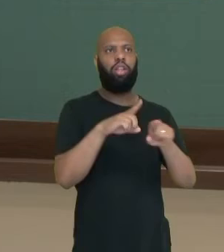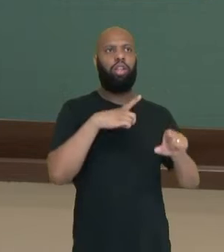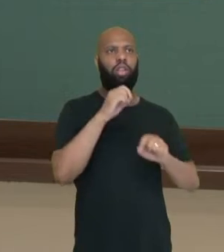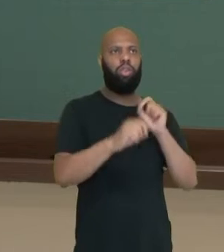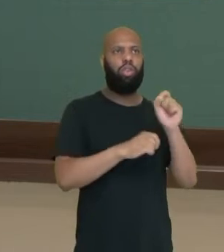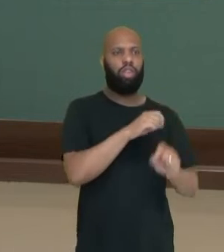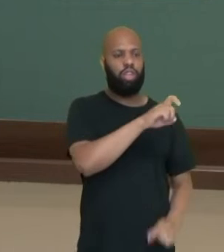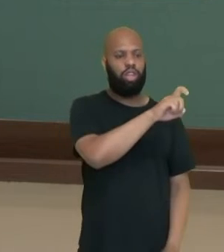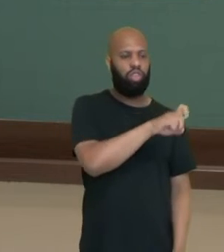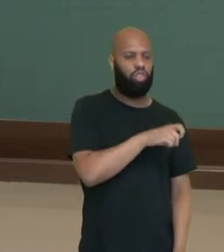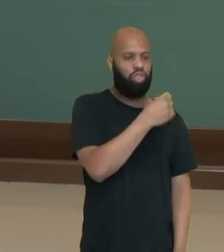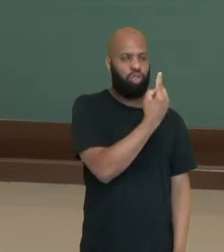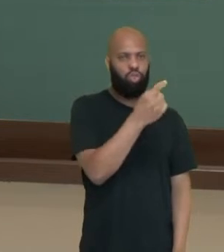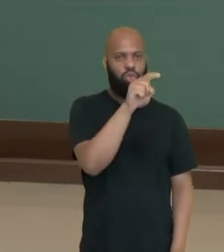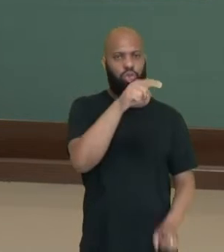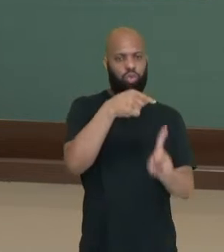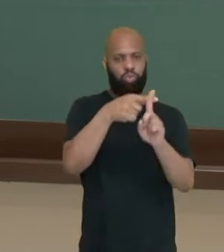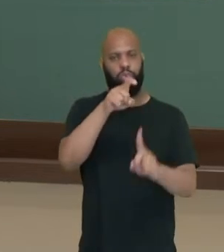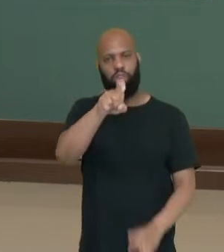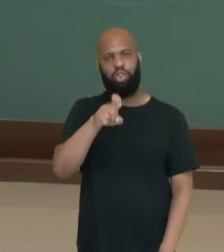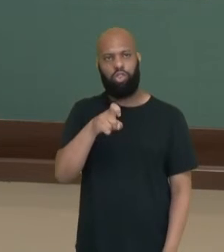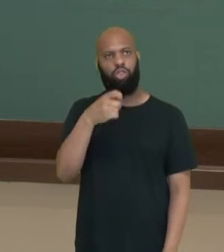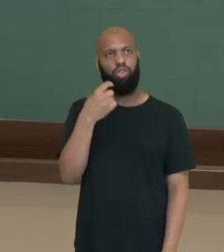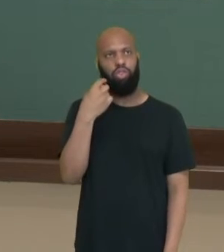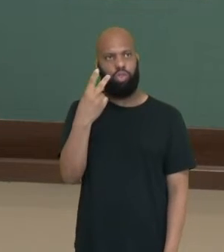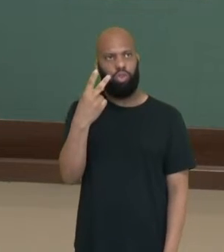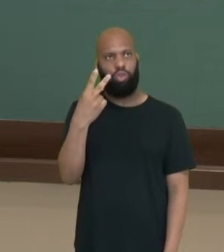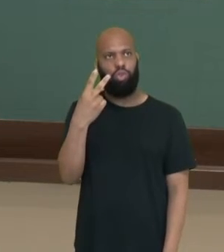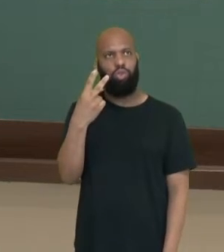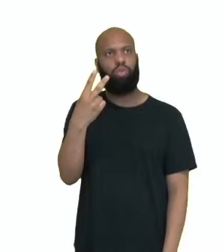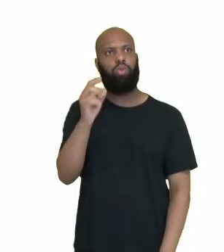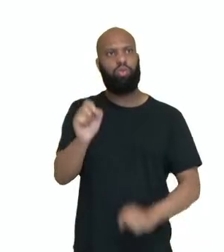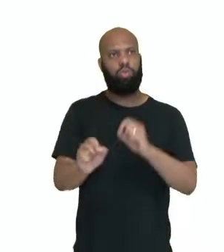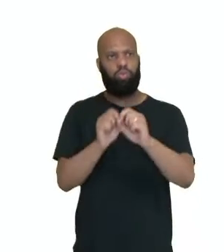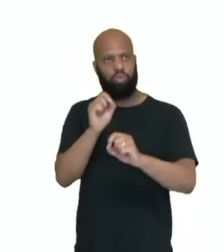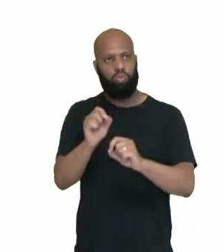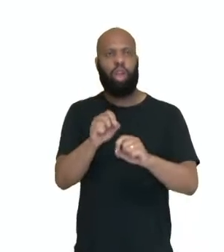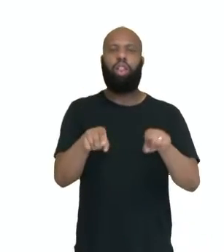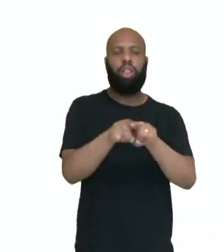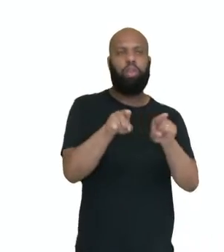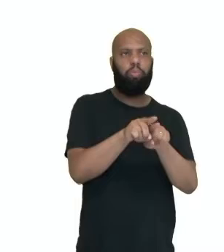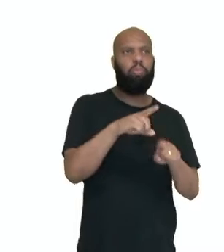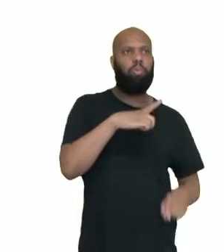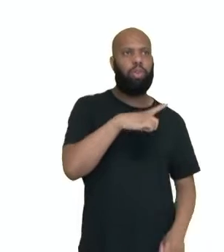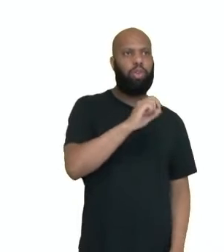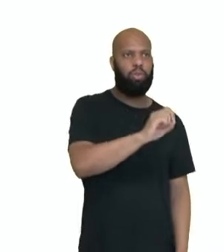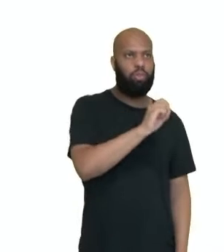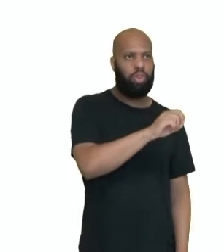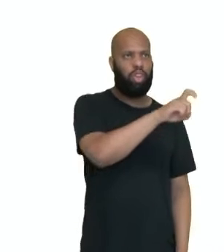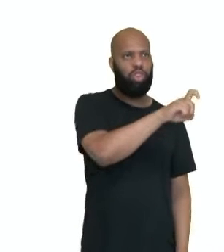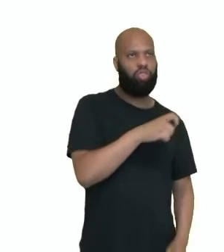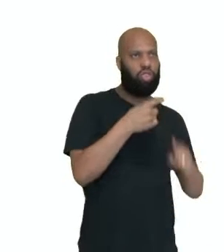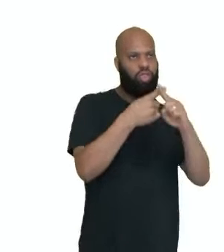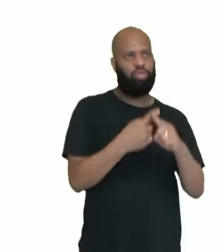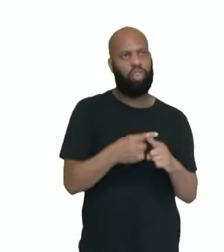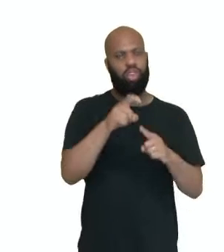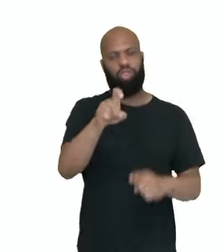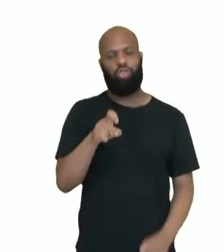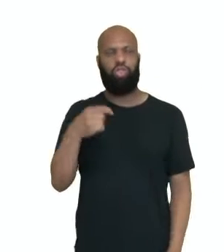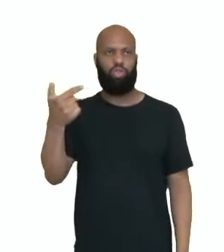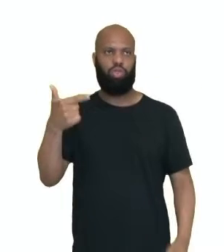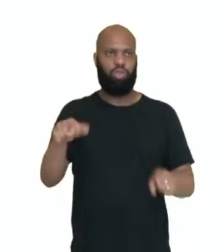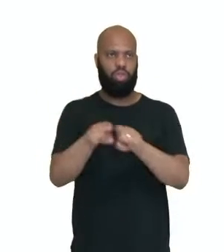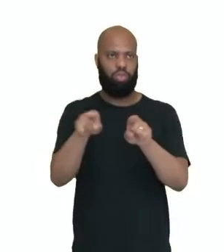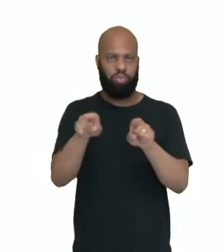uma outra que é soma e produto, ó. Soma menos b sobre a, produto c sobre a. A, b e c são os coeficientes da